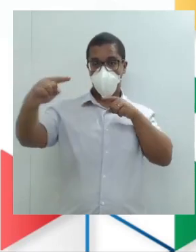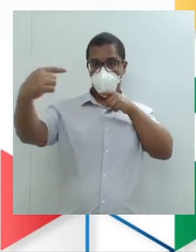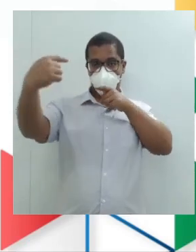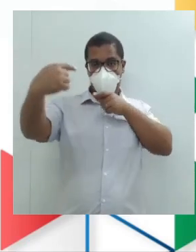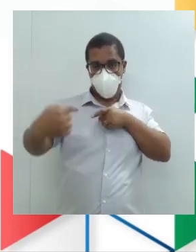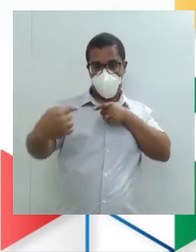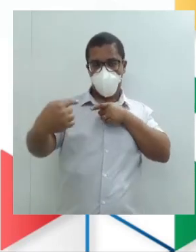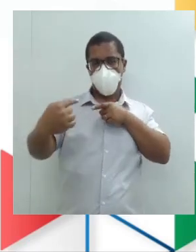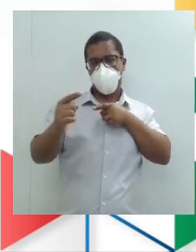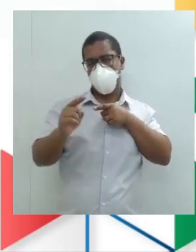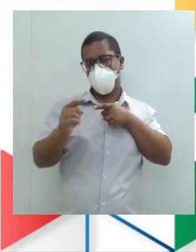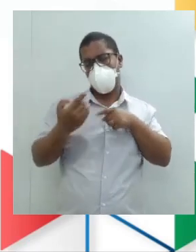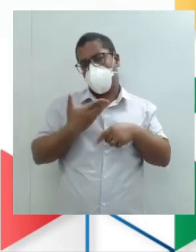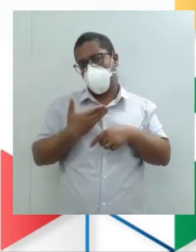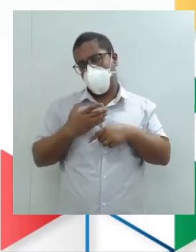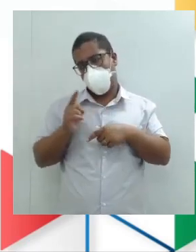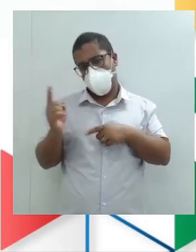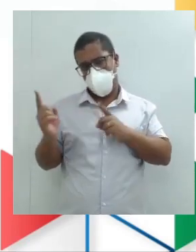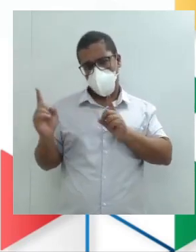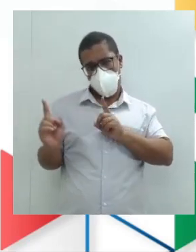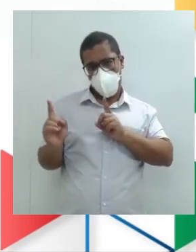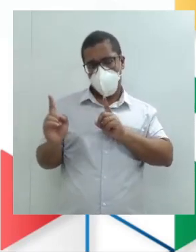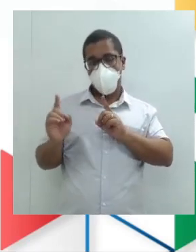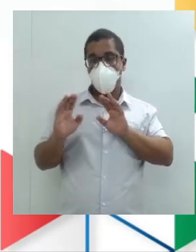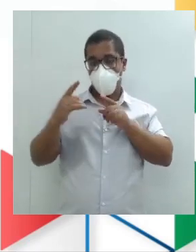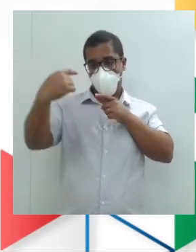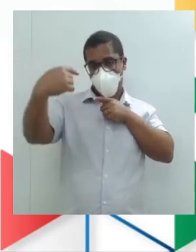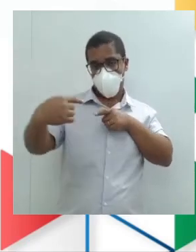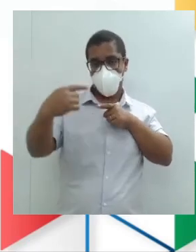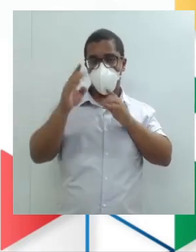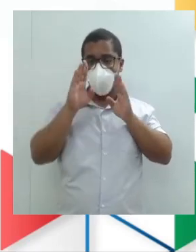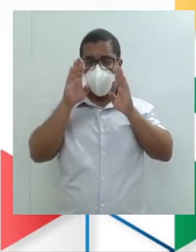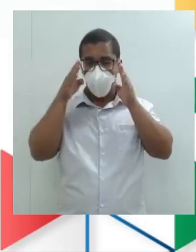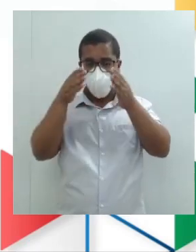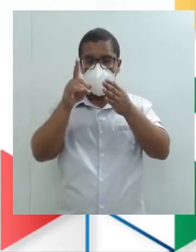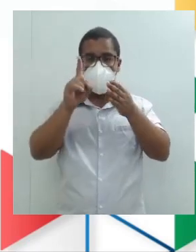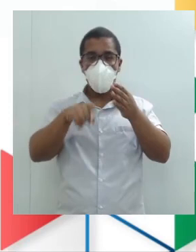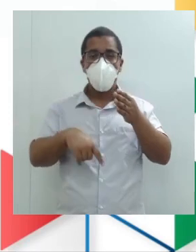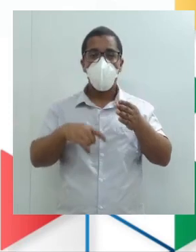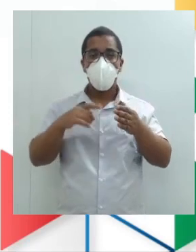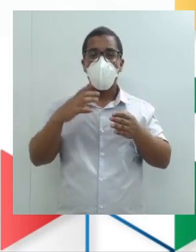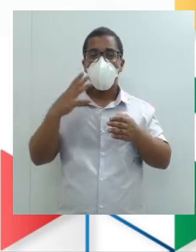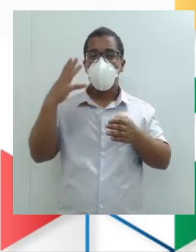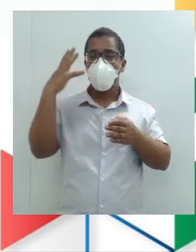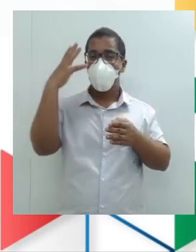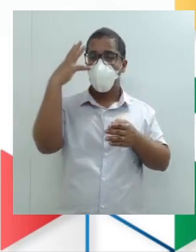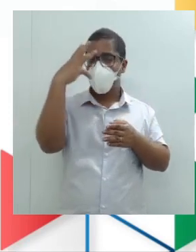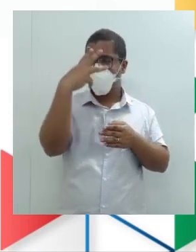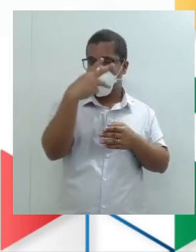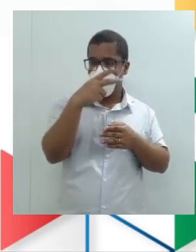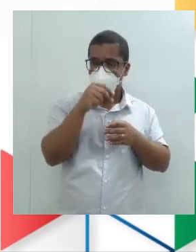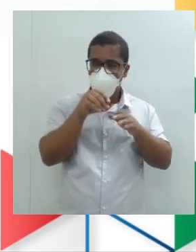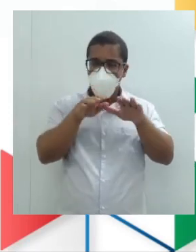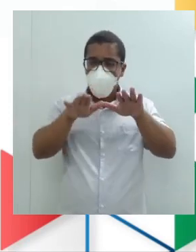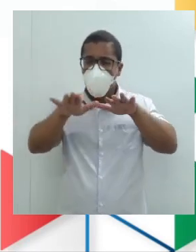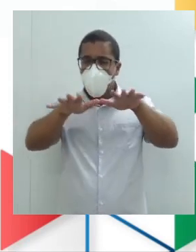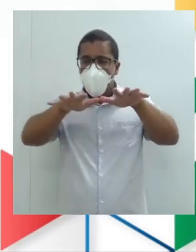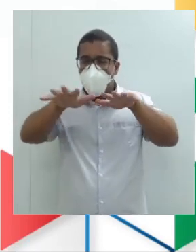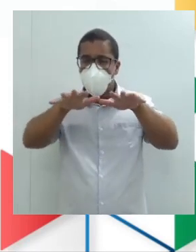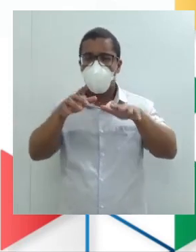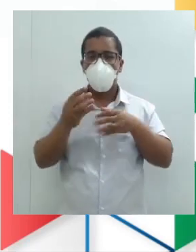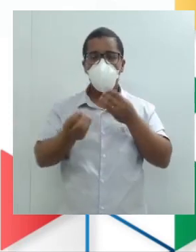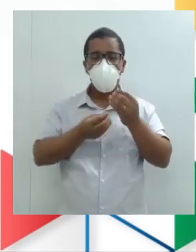o meu colega, o meu adversário, está centrada na beleza plástica do movimento, na